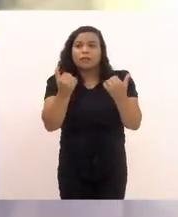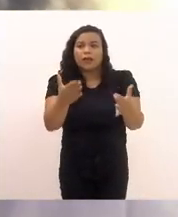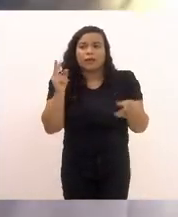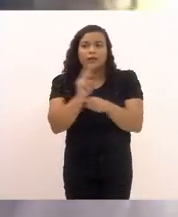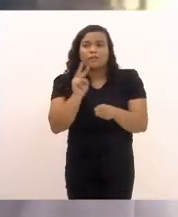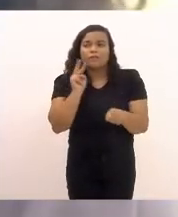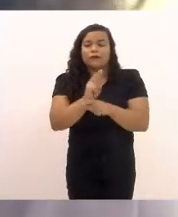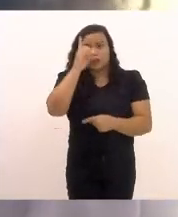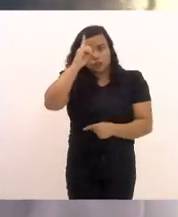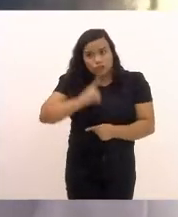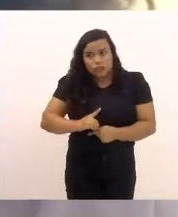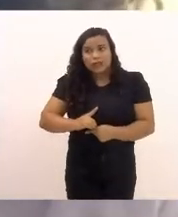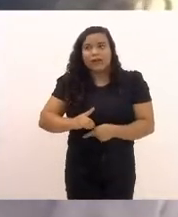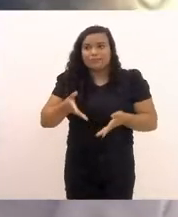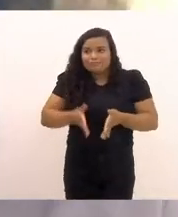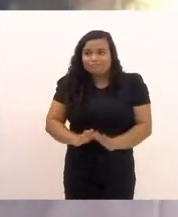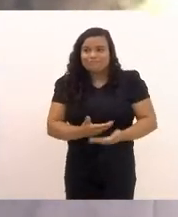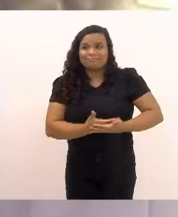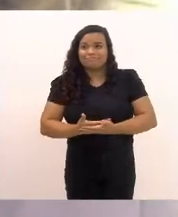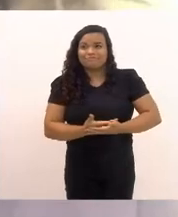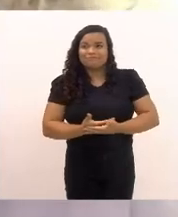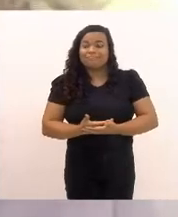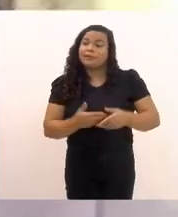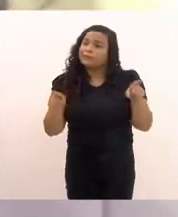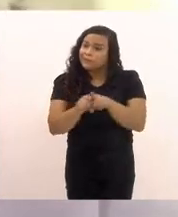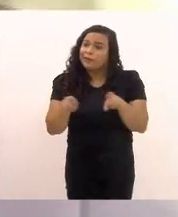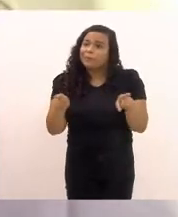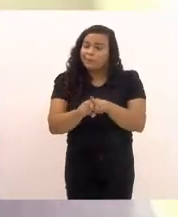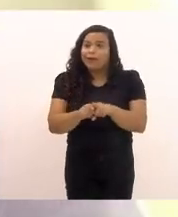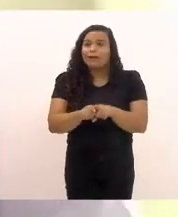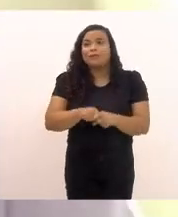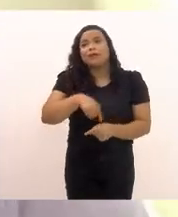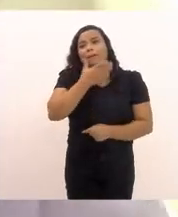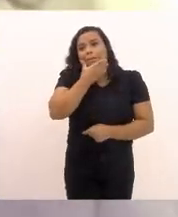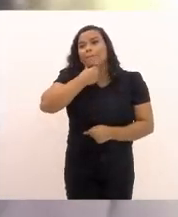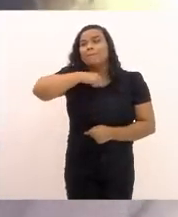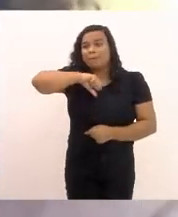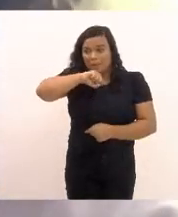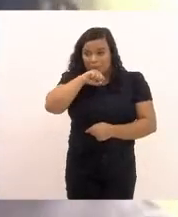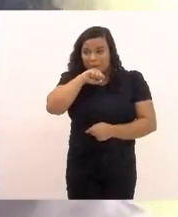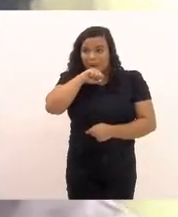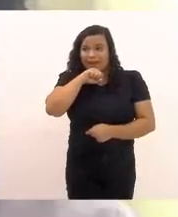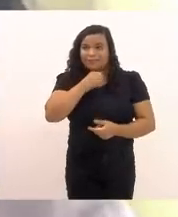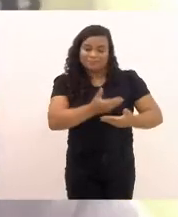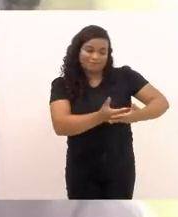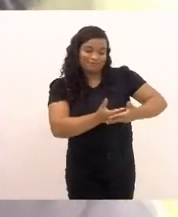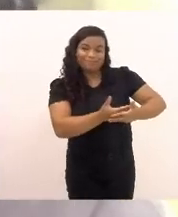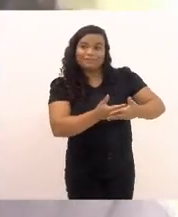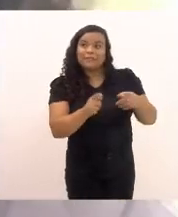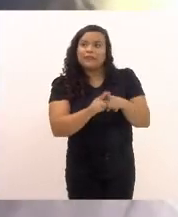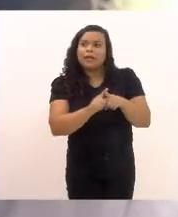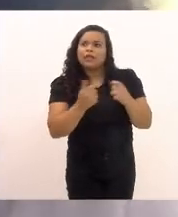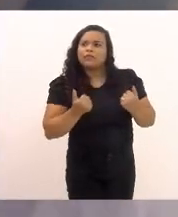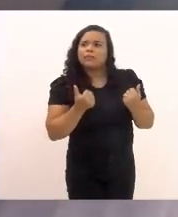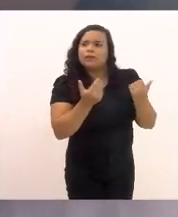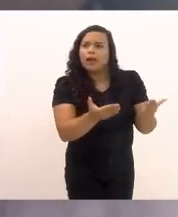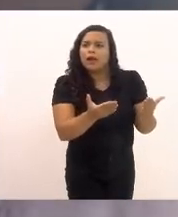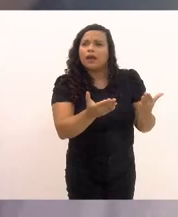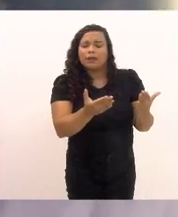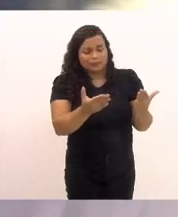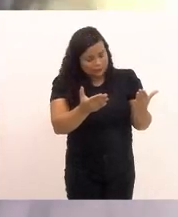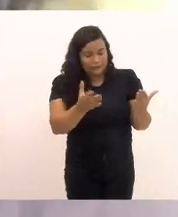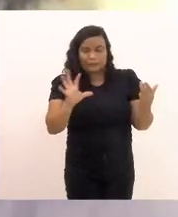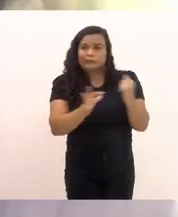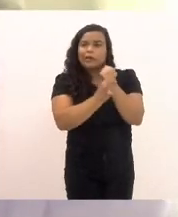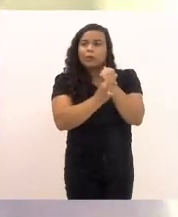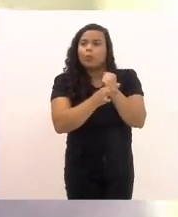direito à maternidade, mas também à paternidade, mas assegurando, sobretudo, as mulheres servidoras. Porque, como falou aqui a